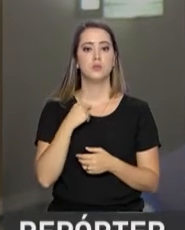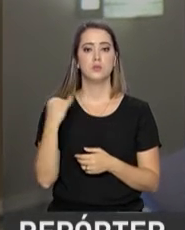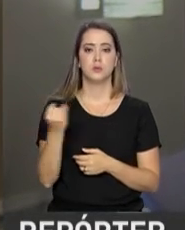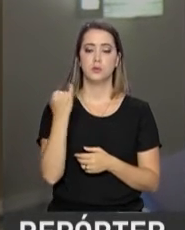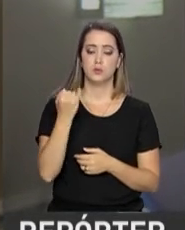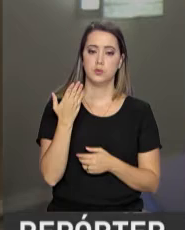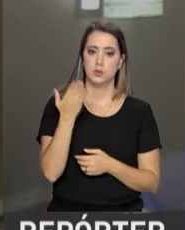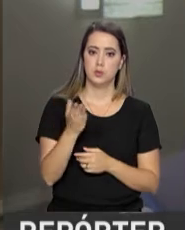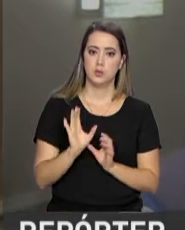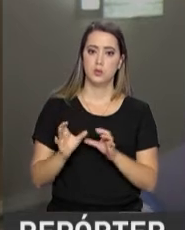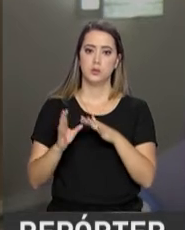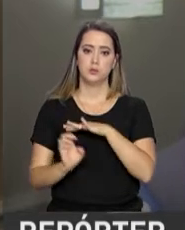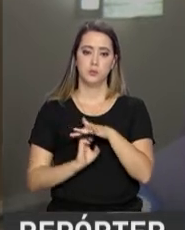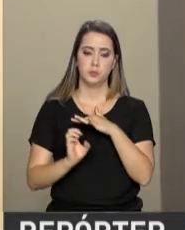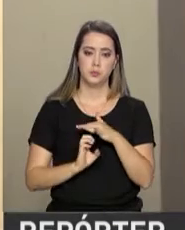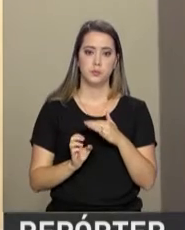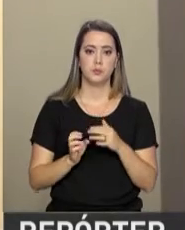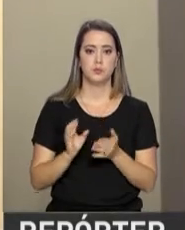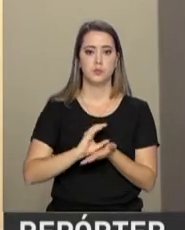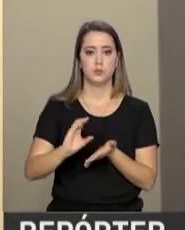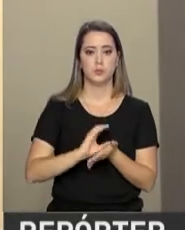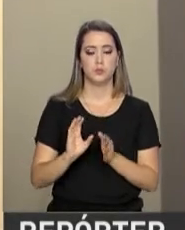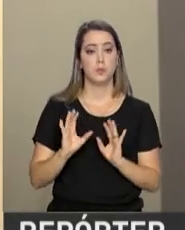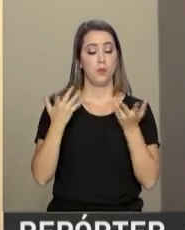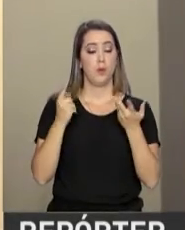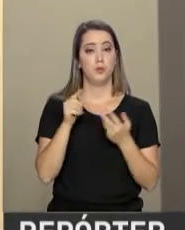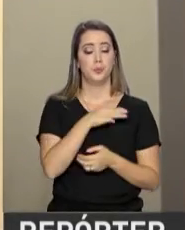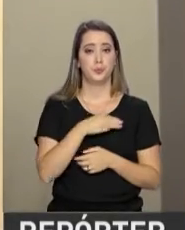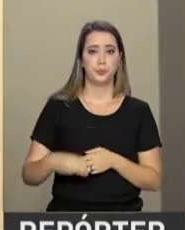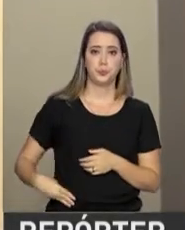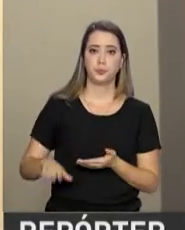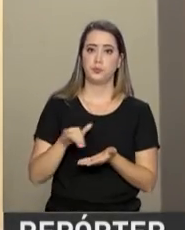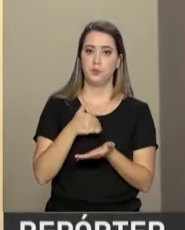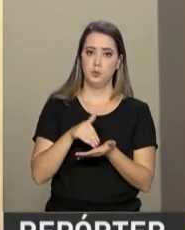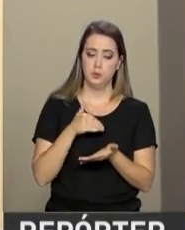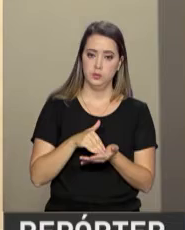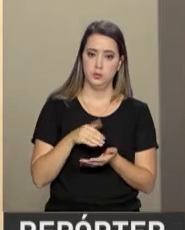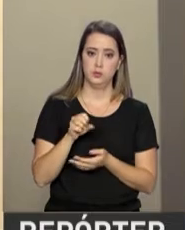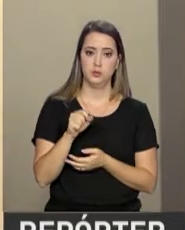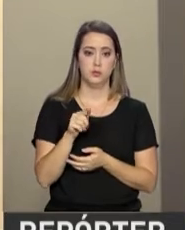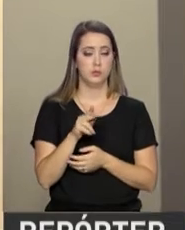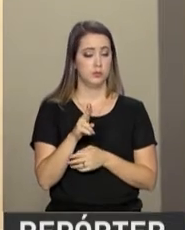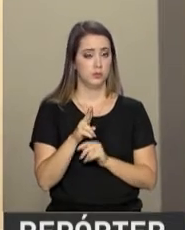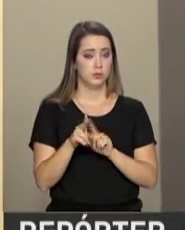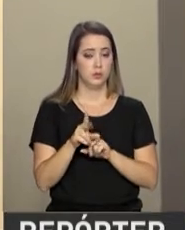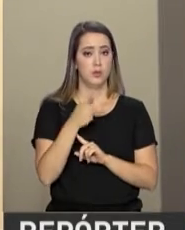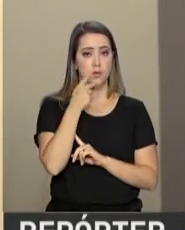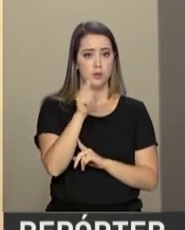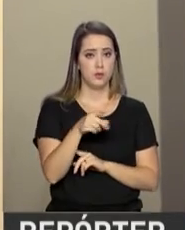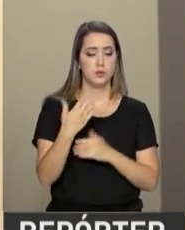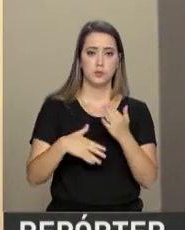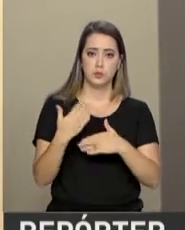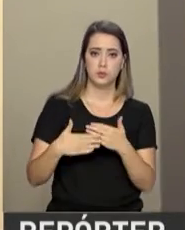grande das companhias de investir. Durante o evento, o ministro da Secretaria-Geral da Presidência da República, Moreira Franco, falou sobre